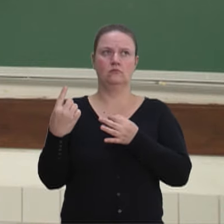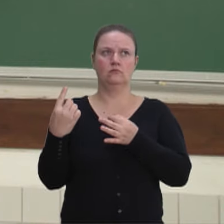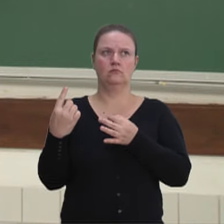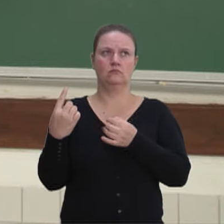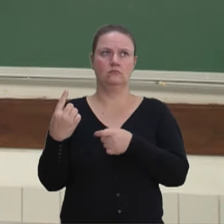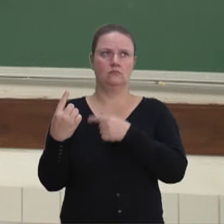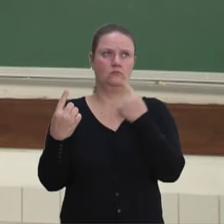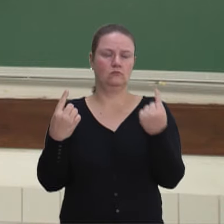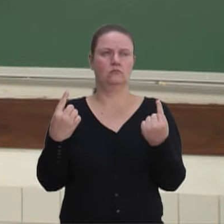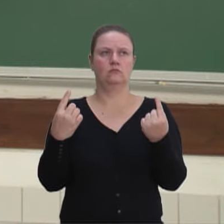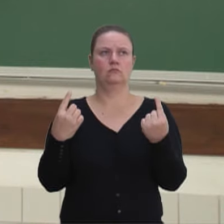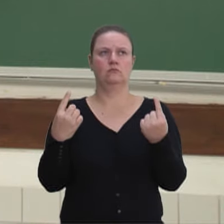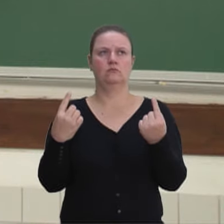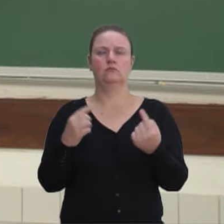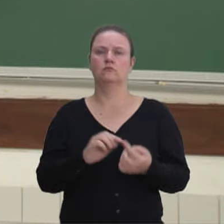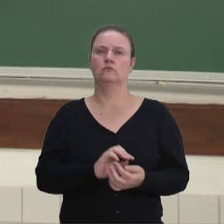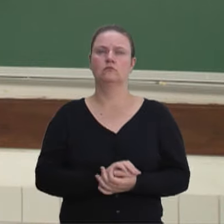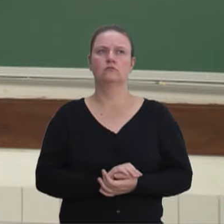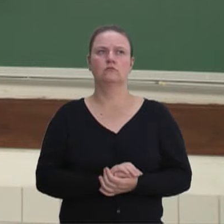cima.